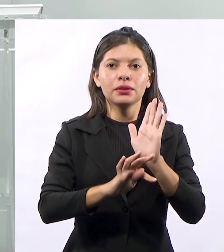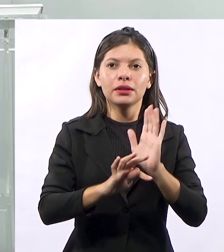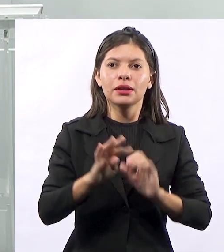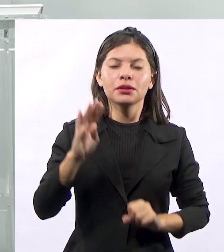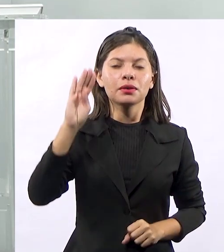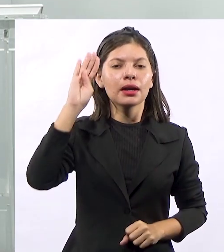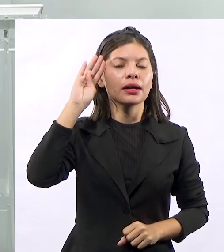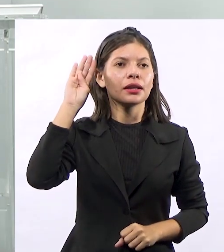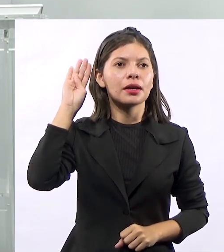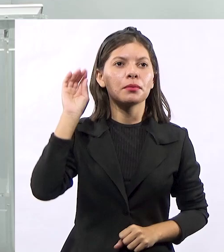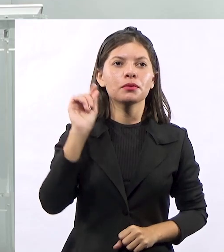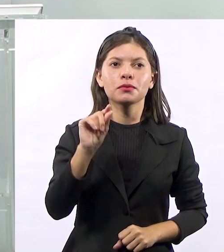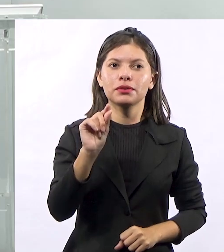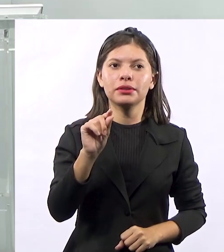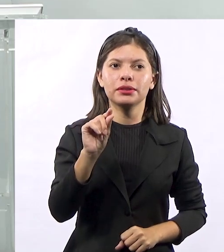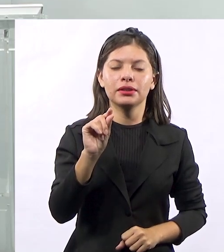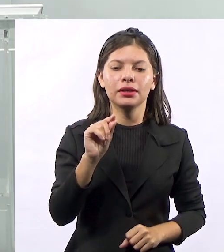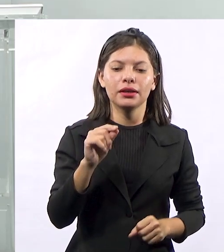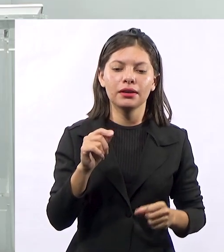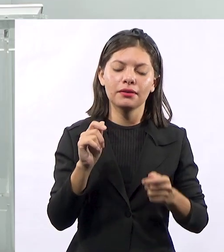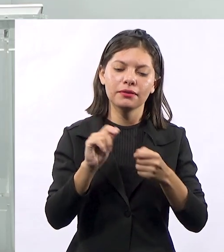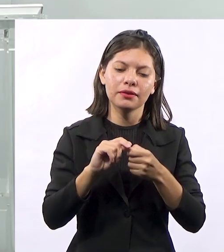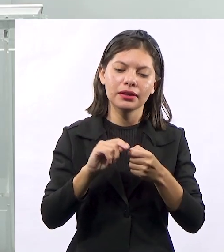em que você faz uma atividade